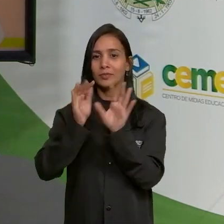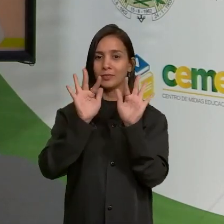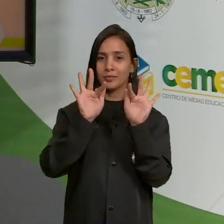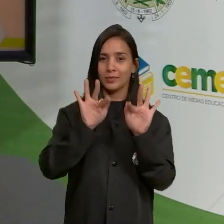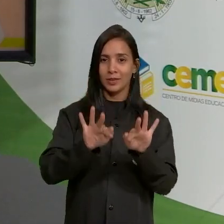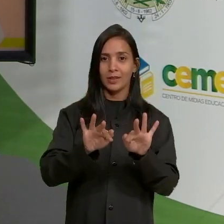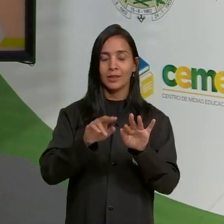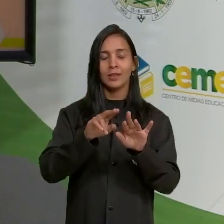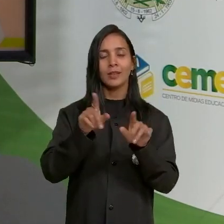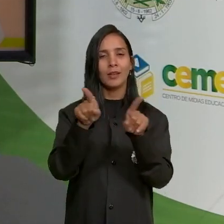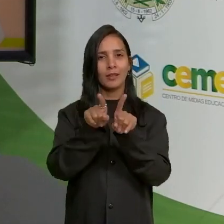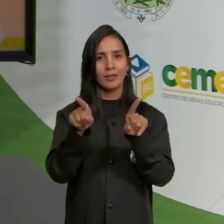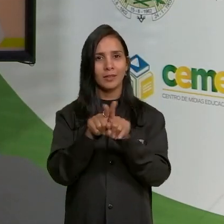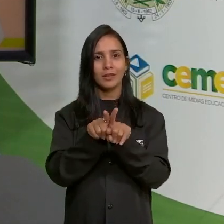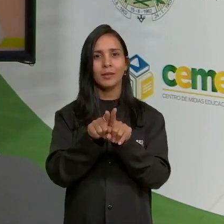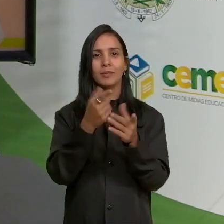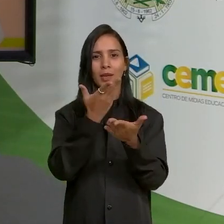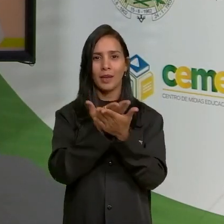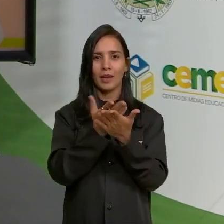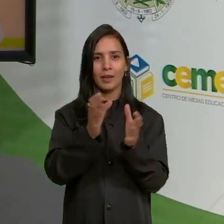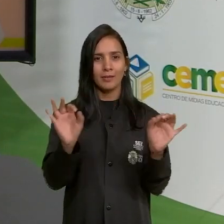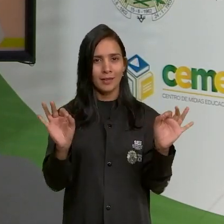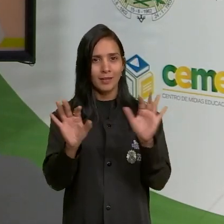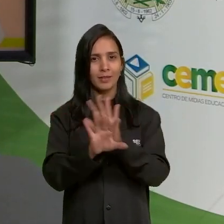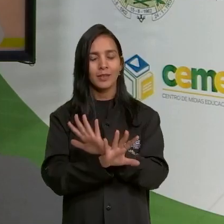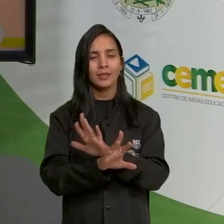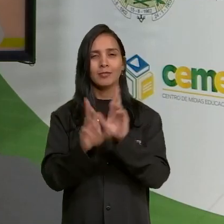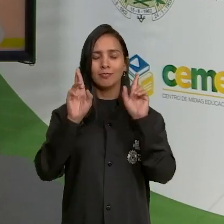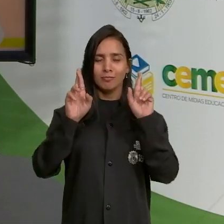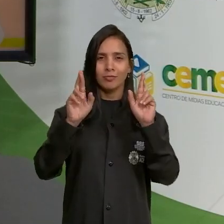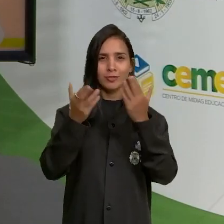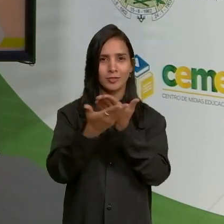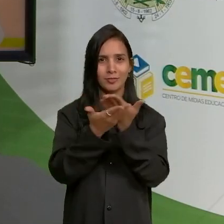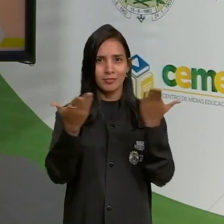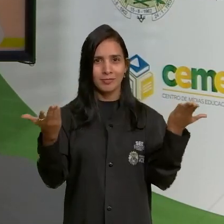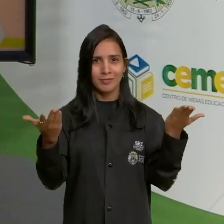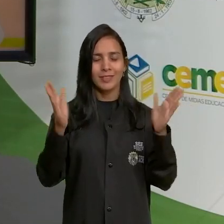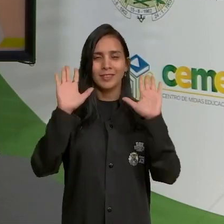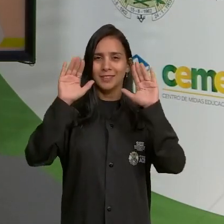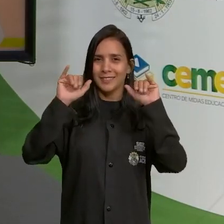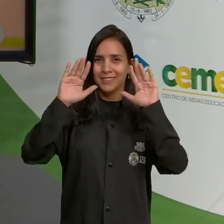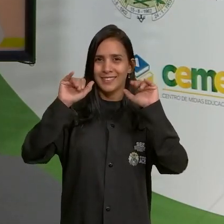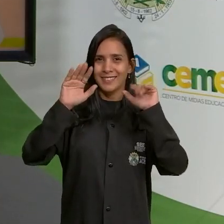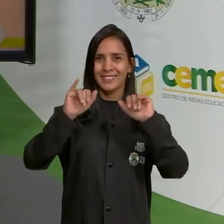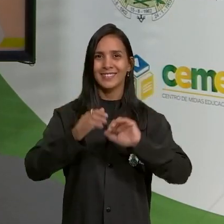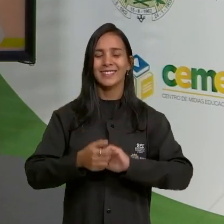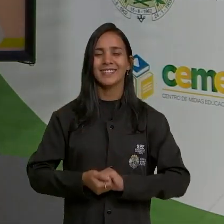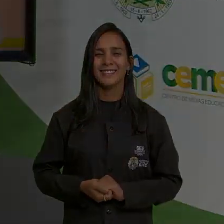encerro nossa aula por aqui. Eu espero que tenha contribuído para os seus estudos e até a próxima aula.